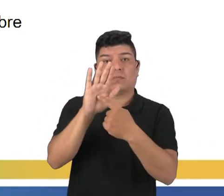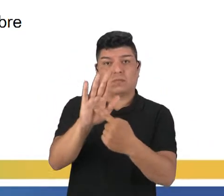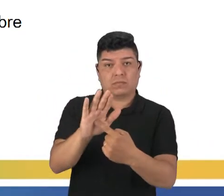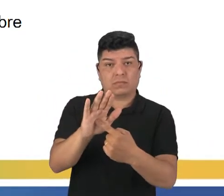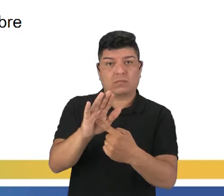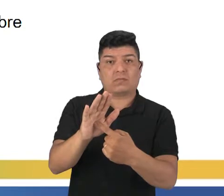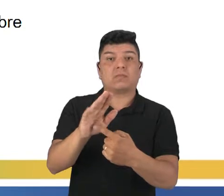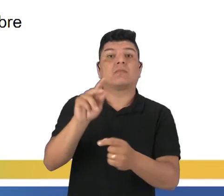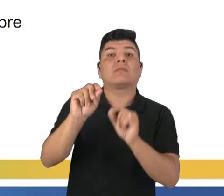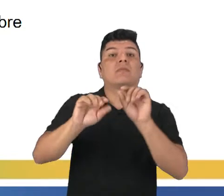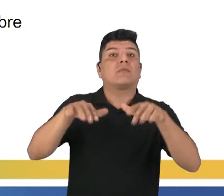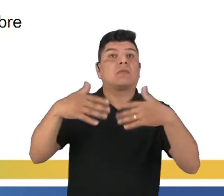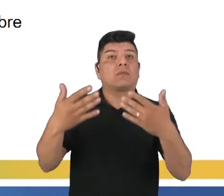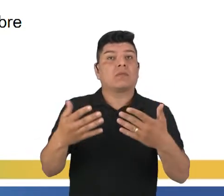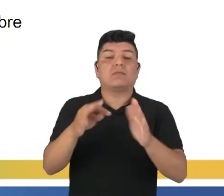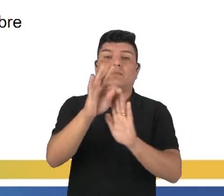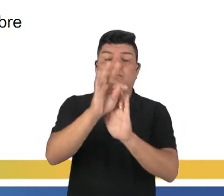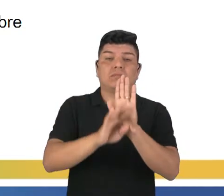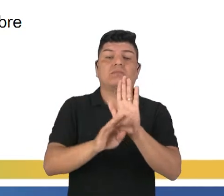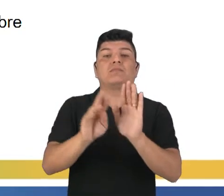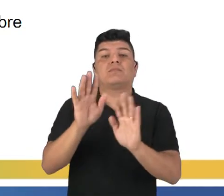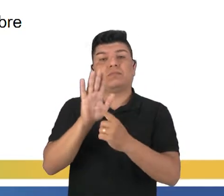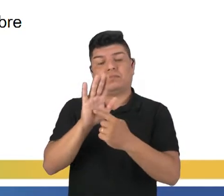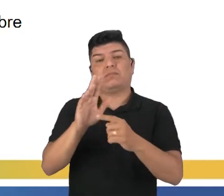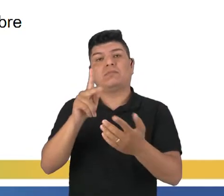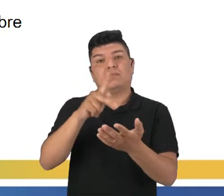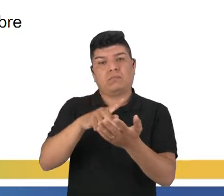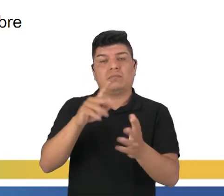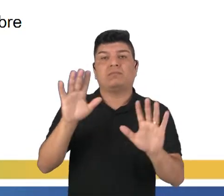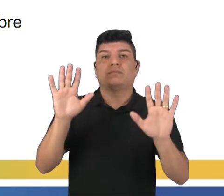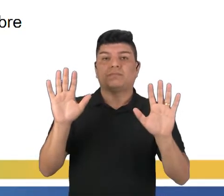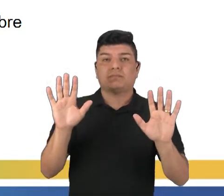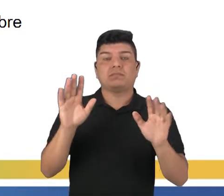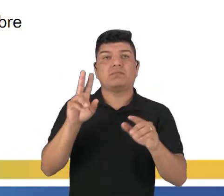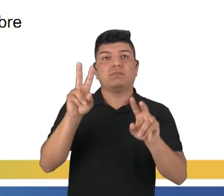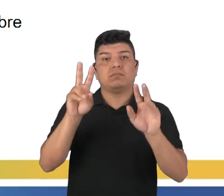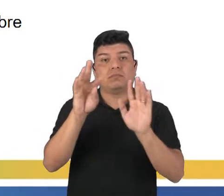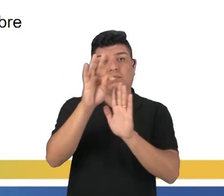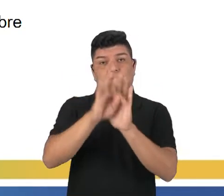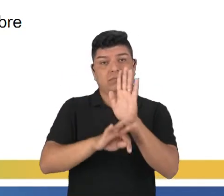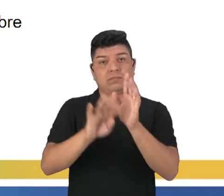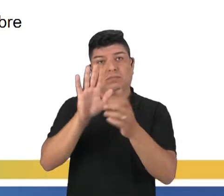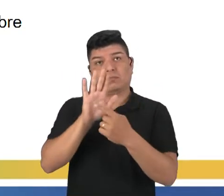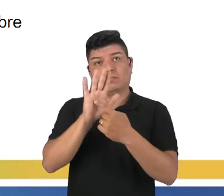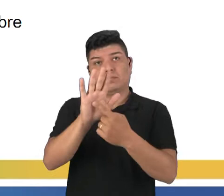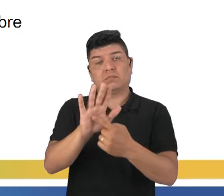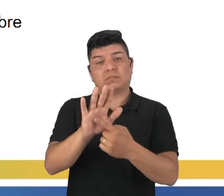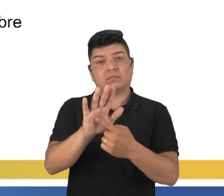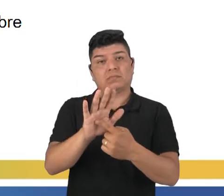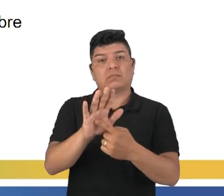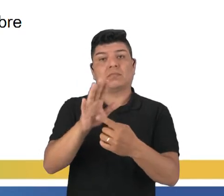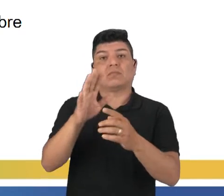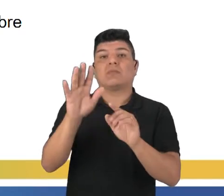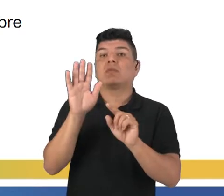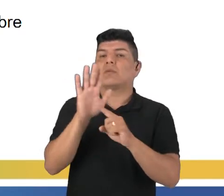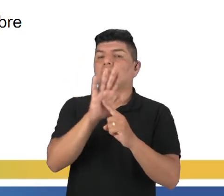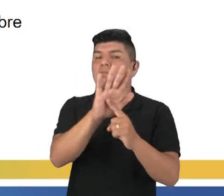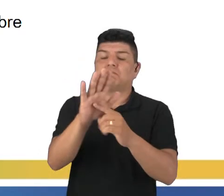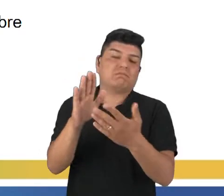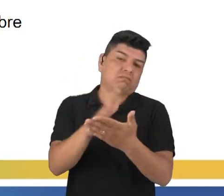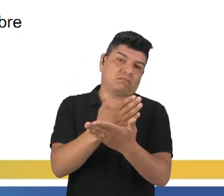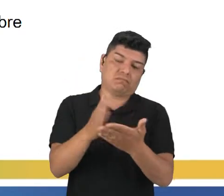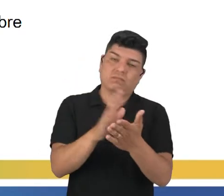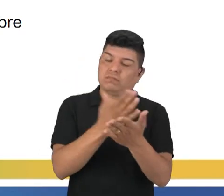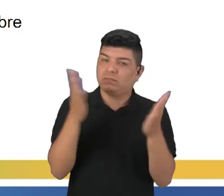exposição predomina denomina-se texto expositivo, ou seja, o texto expositivo é para o quê? Para expor